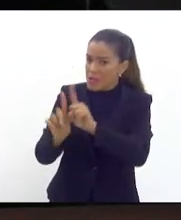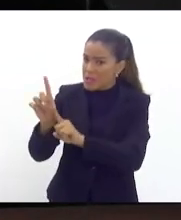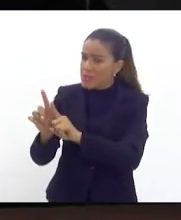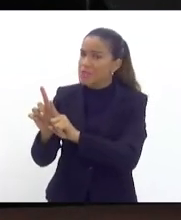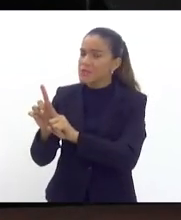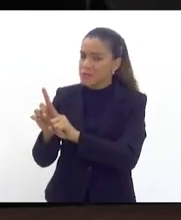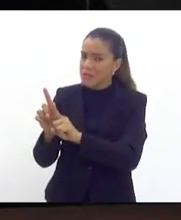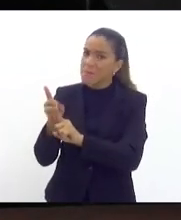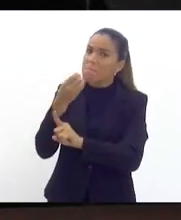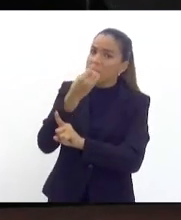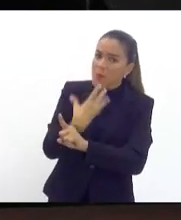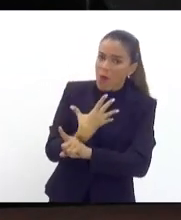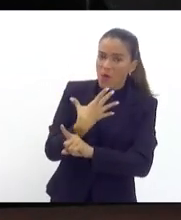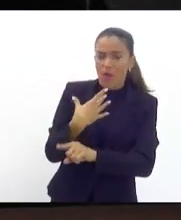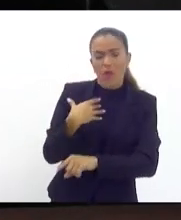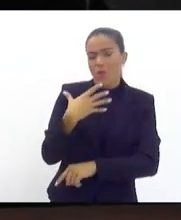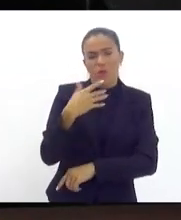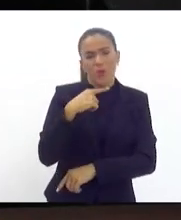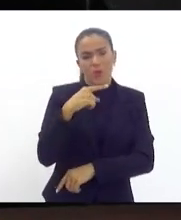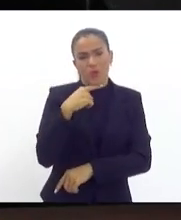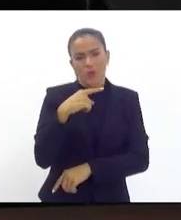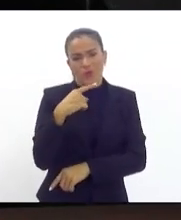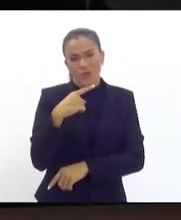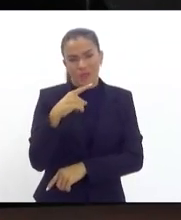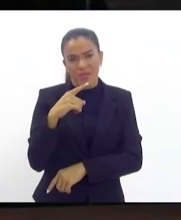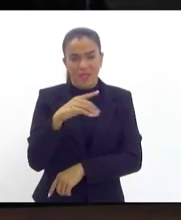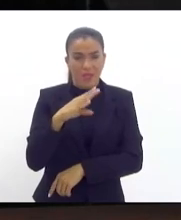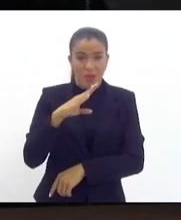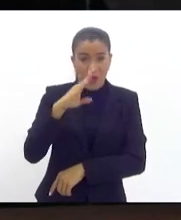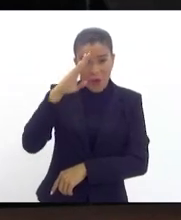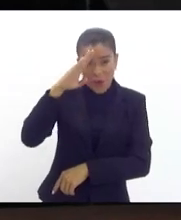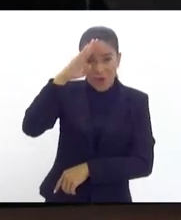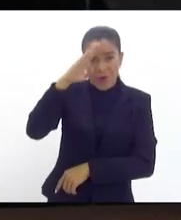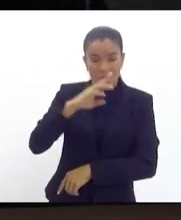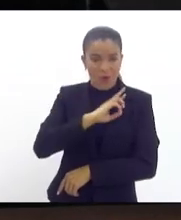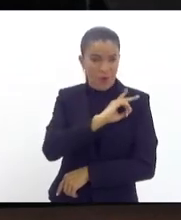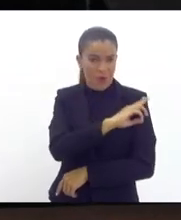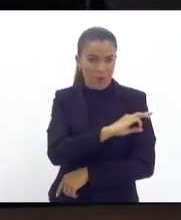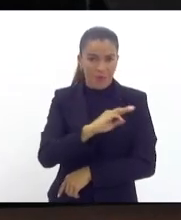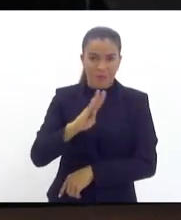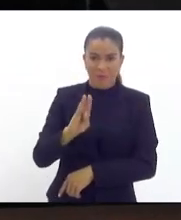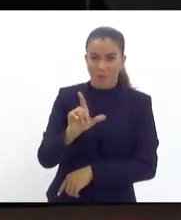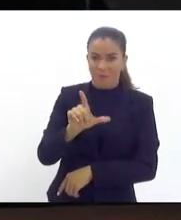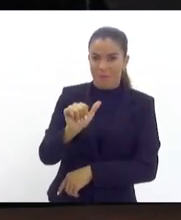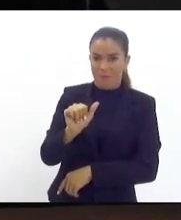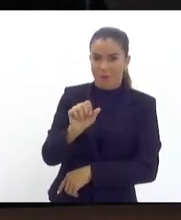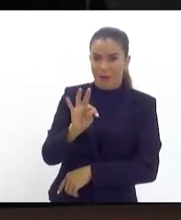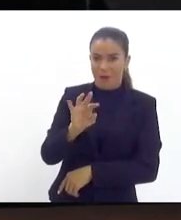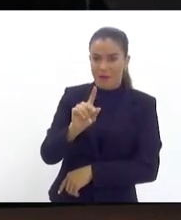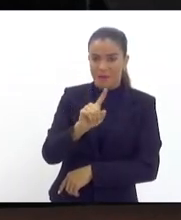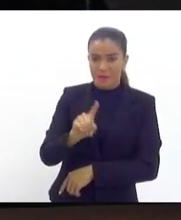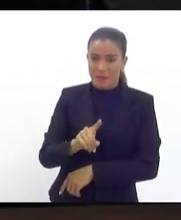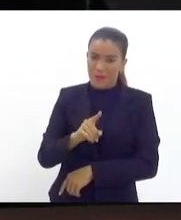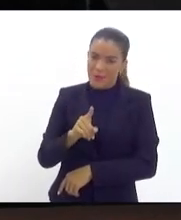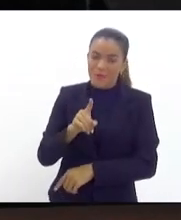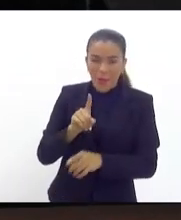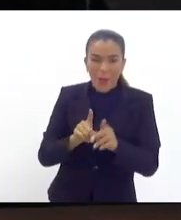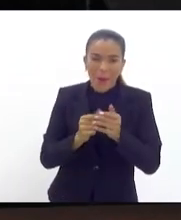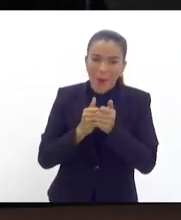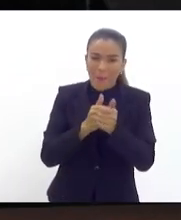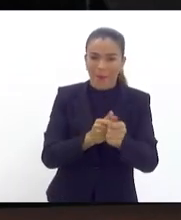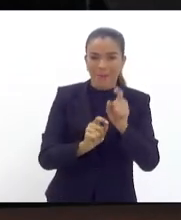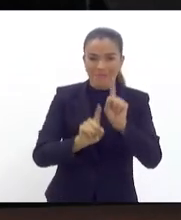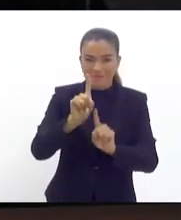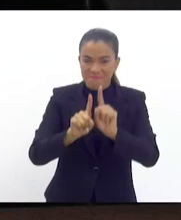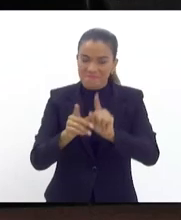não tenho menor dúvida Comandante Blat porque eu acompanho os dados do wispe em particular os dados da minha Tijuca então